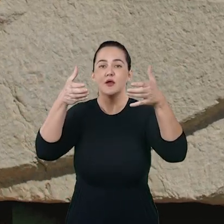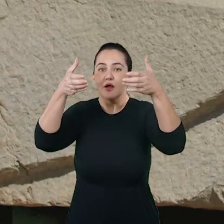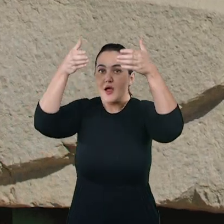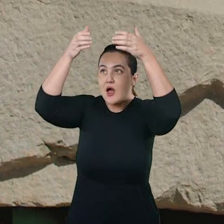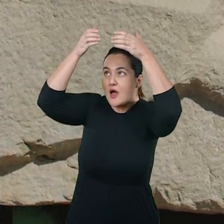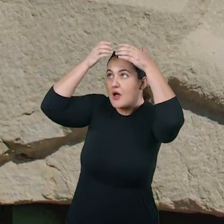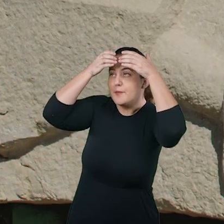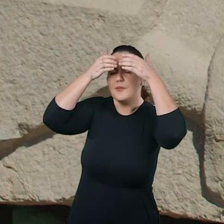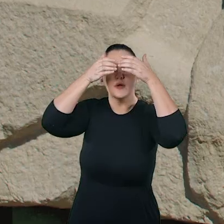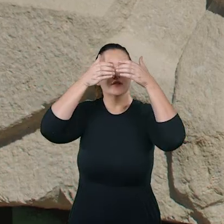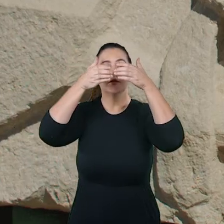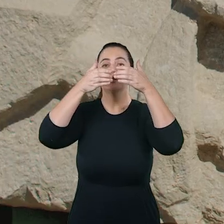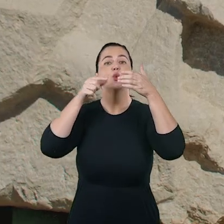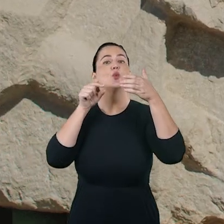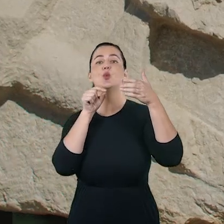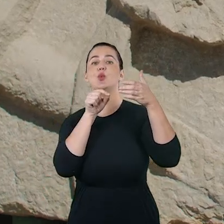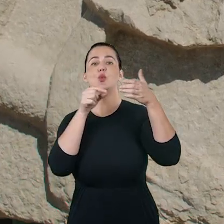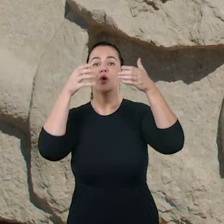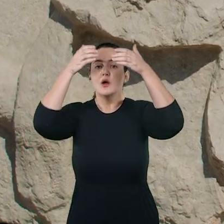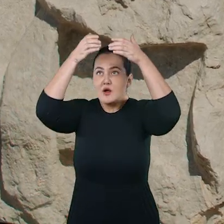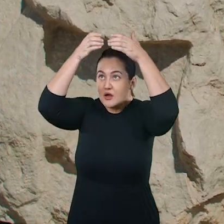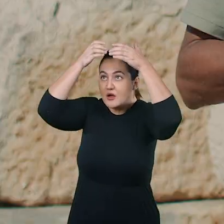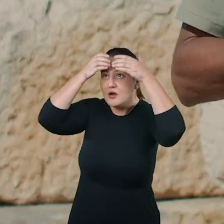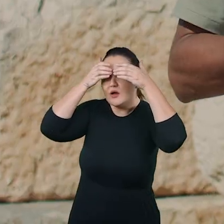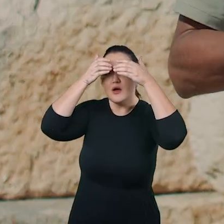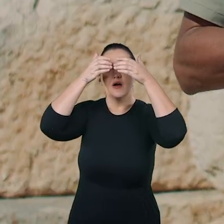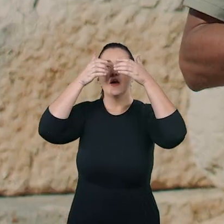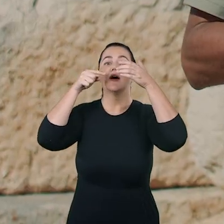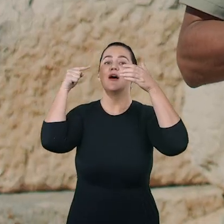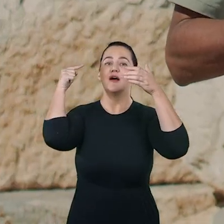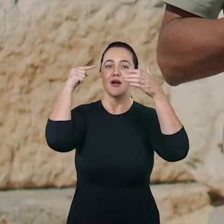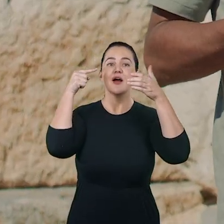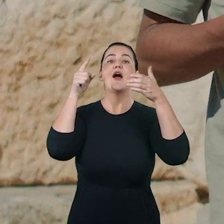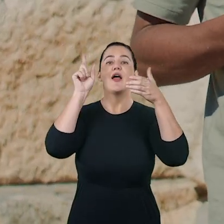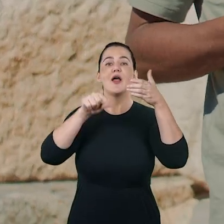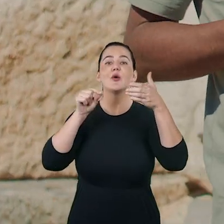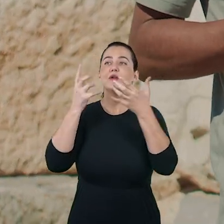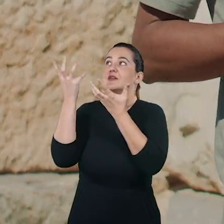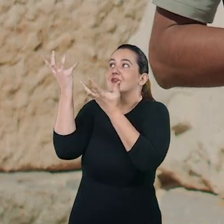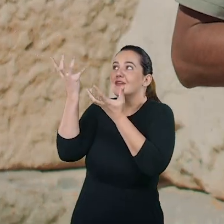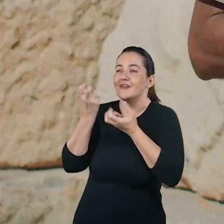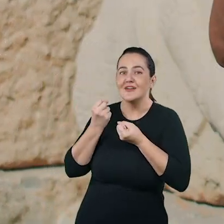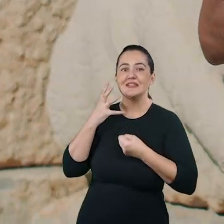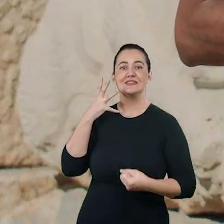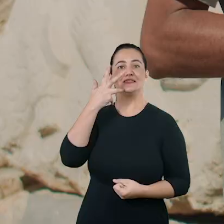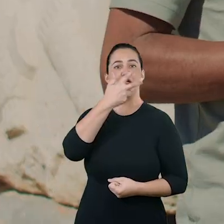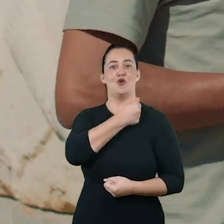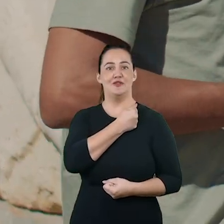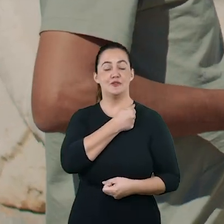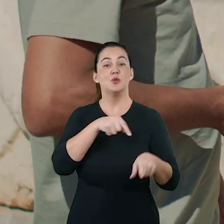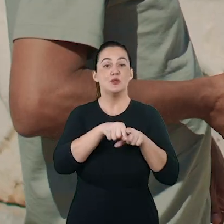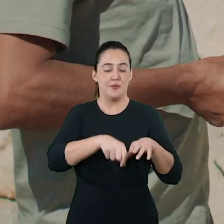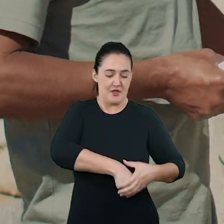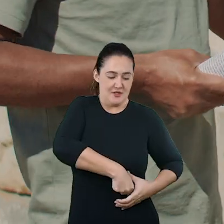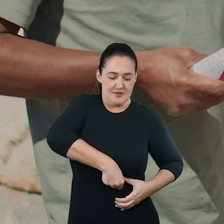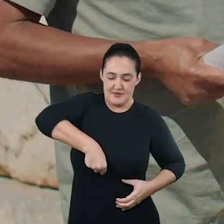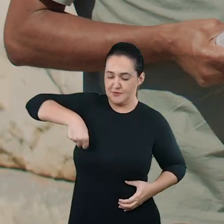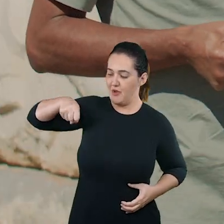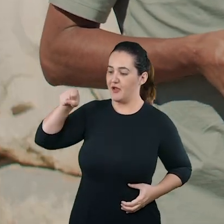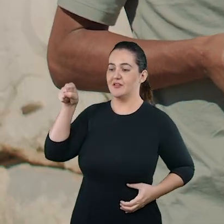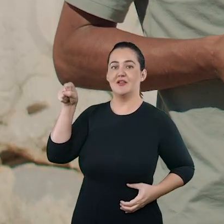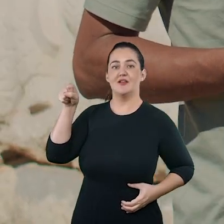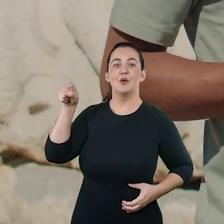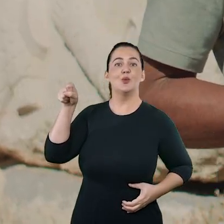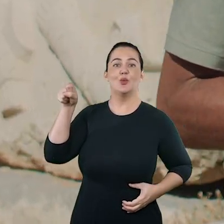Olha o capacete aqui. Usem o capacete da salvação e a espada do Espírito. Vamos procurar a